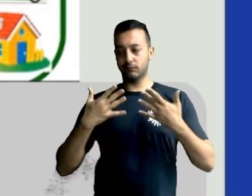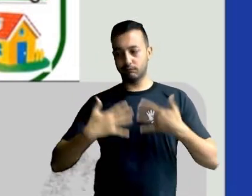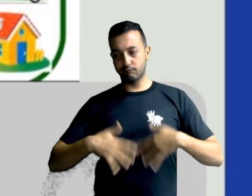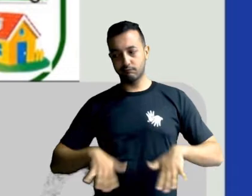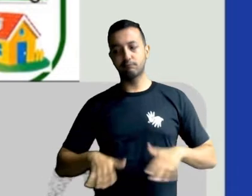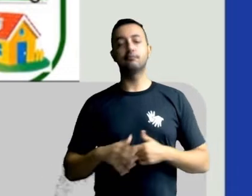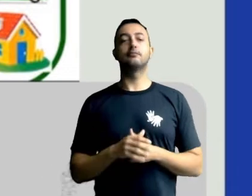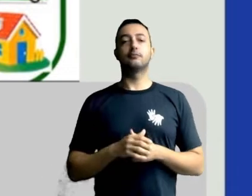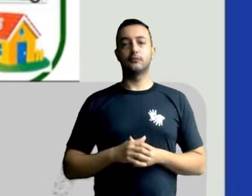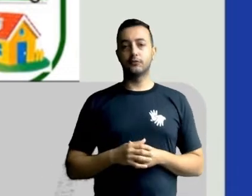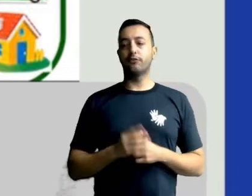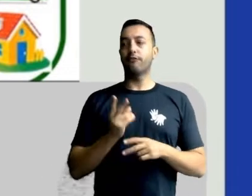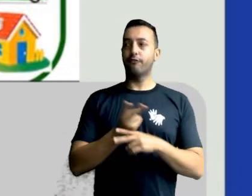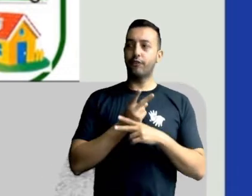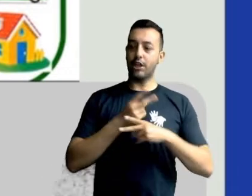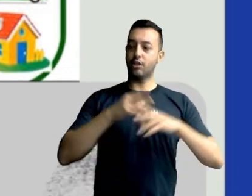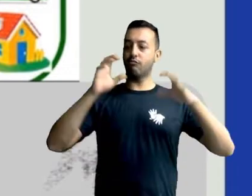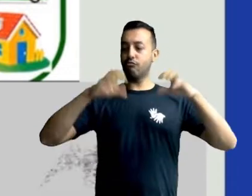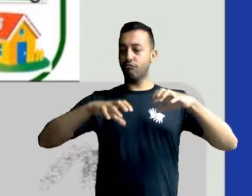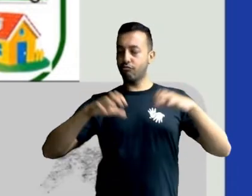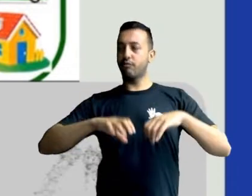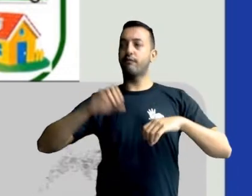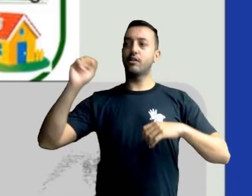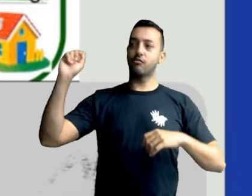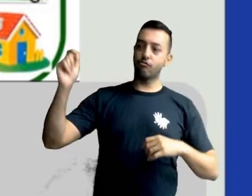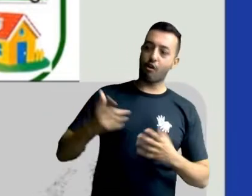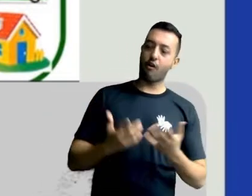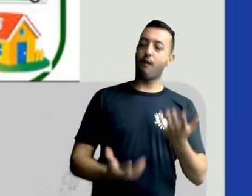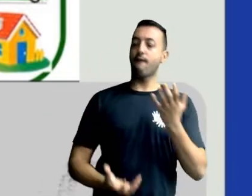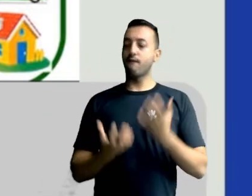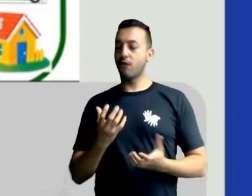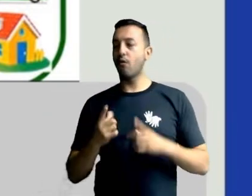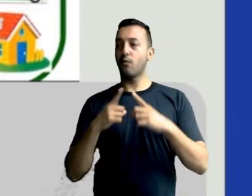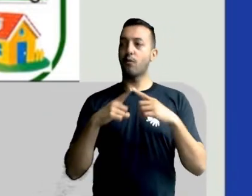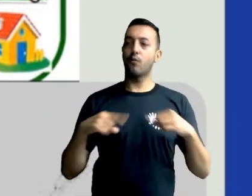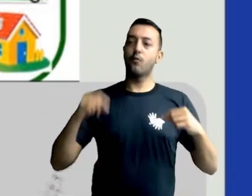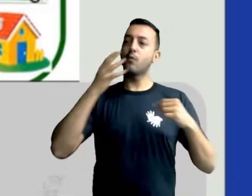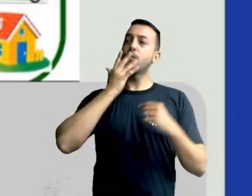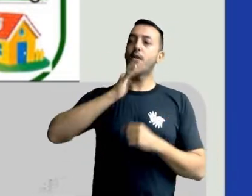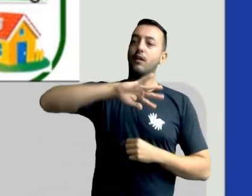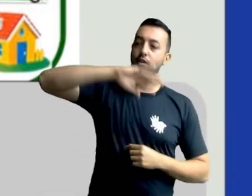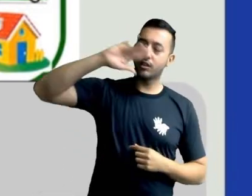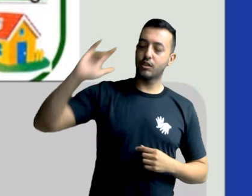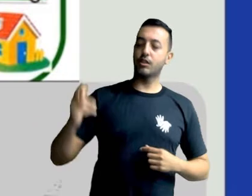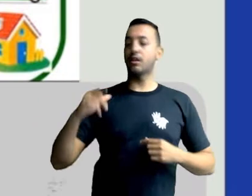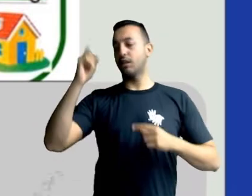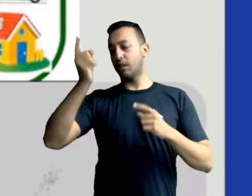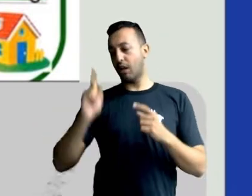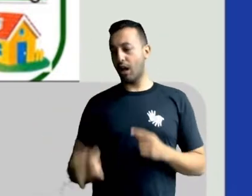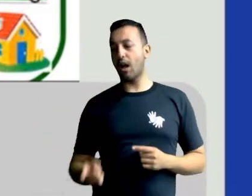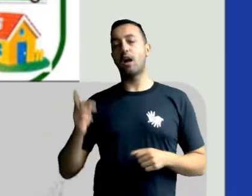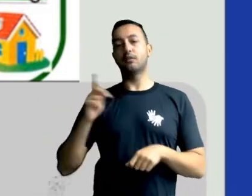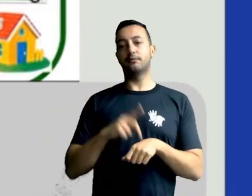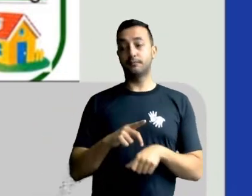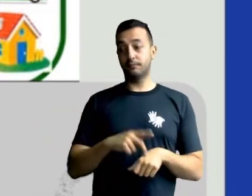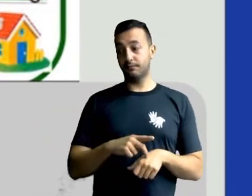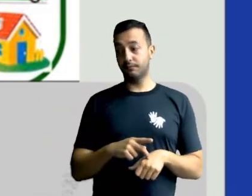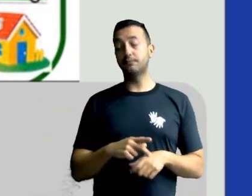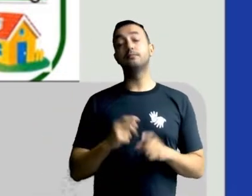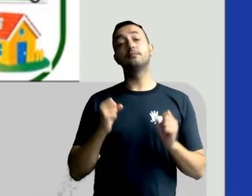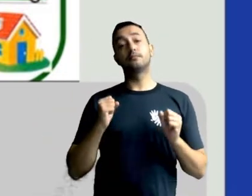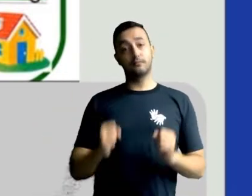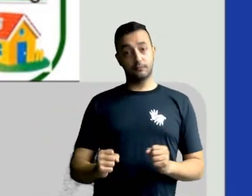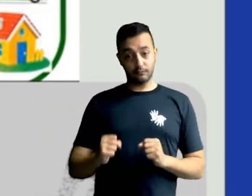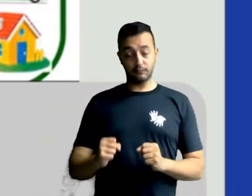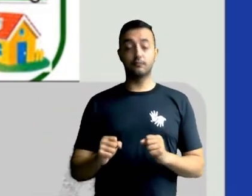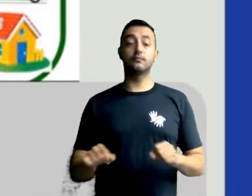componentes naturais, vento, chuva, sol, fogo, a lua, arco-íris, o sol, o raio, as rochas.